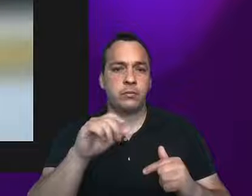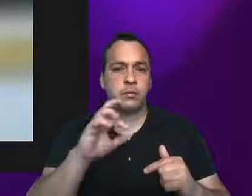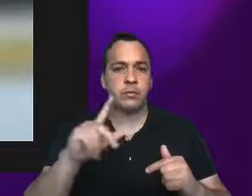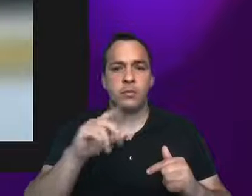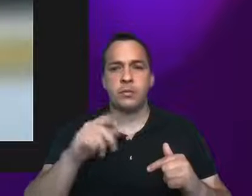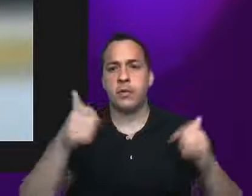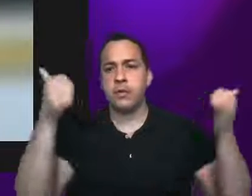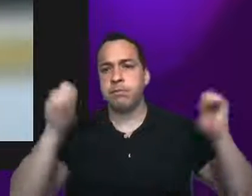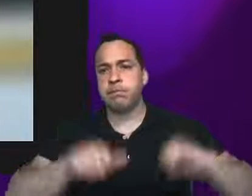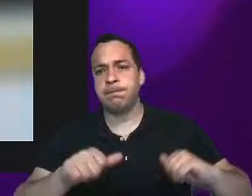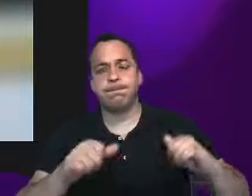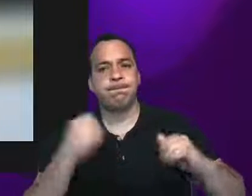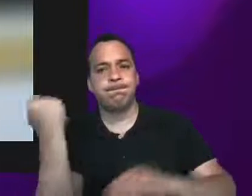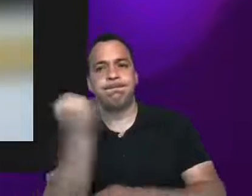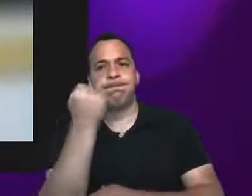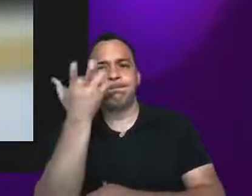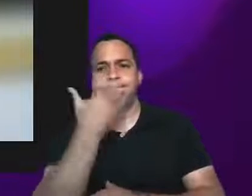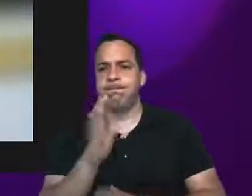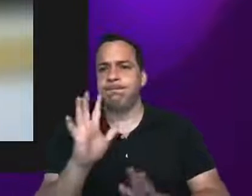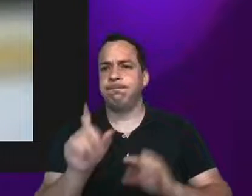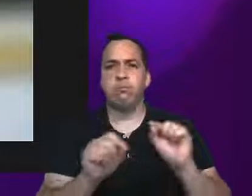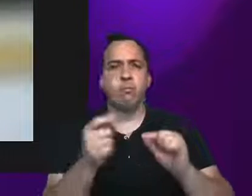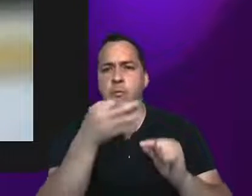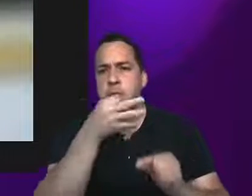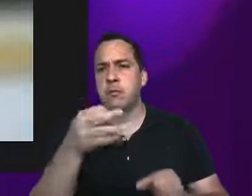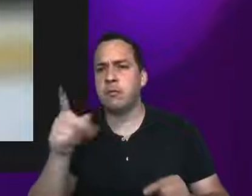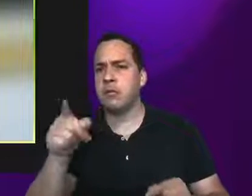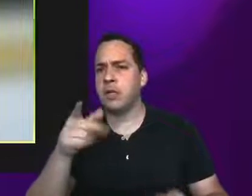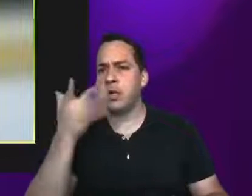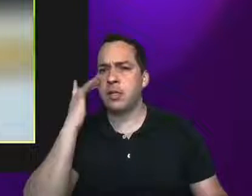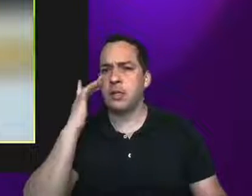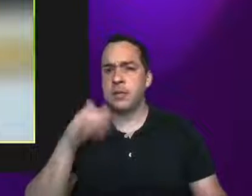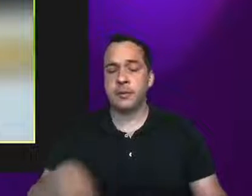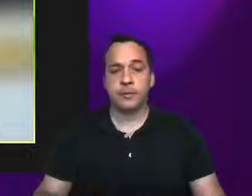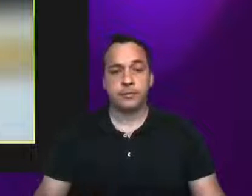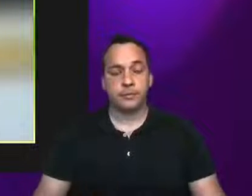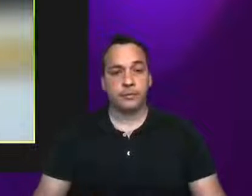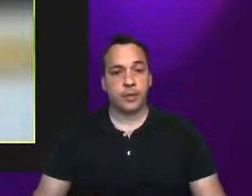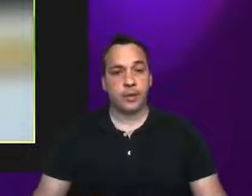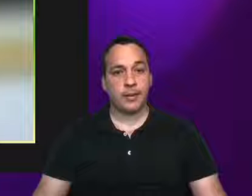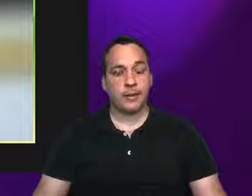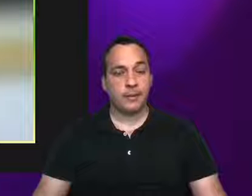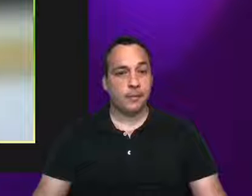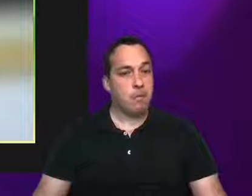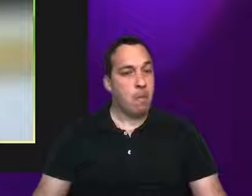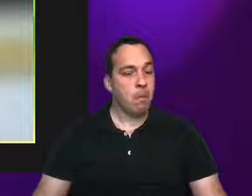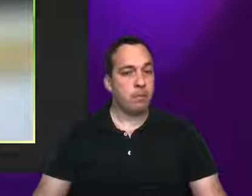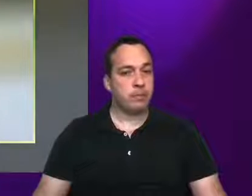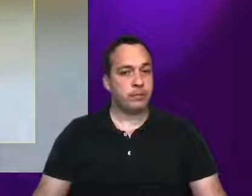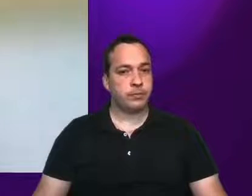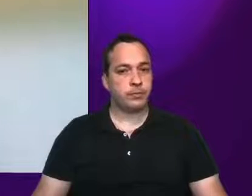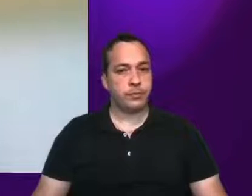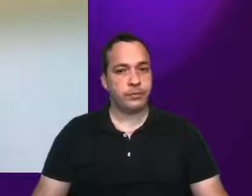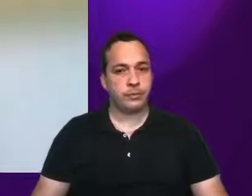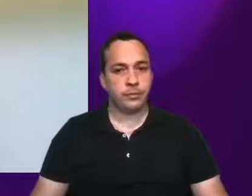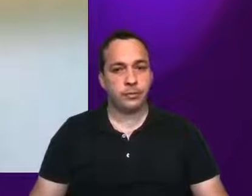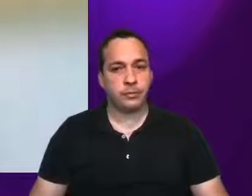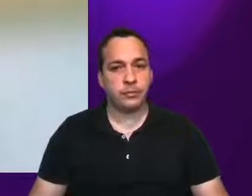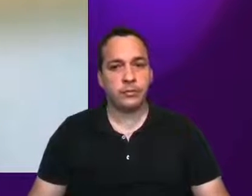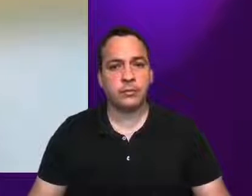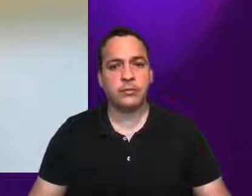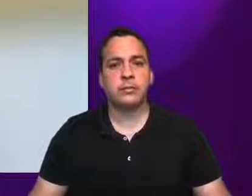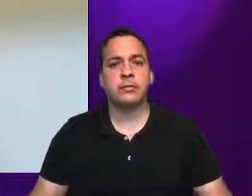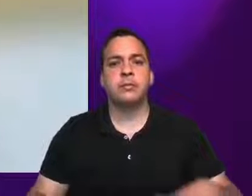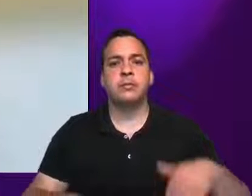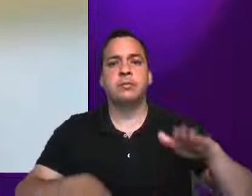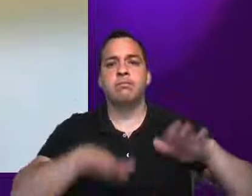piorar, agravar a hipotensão. Qual que é a sua visão? Eu acho que assim, essa resposta ela depende do estágio e do